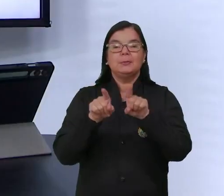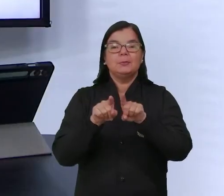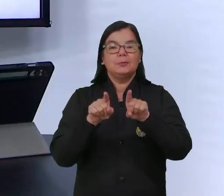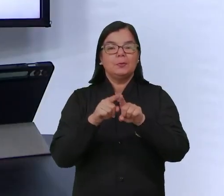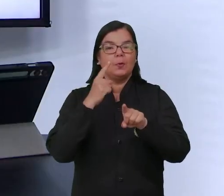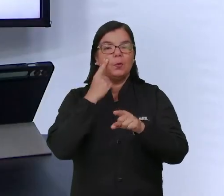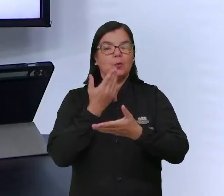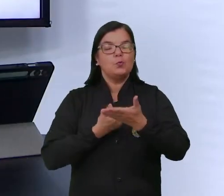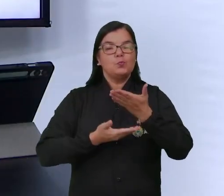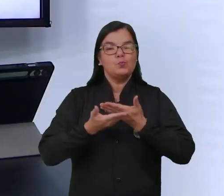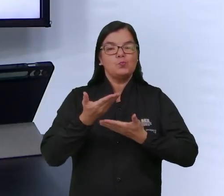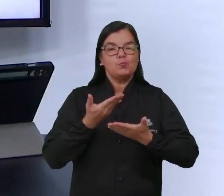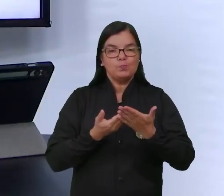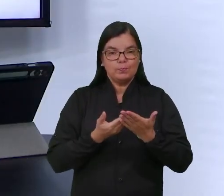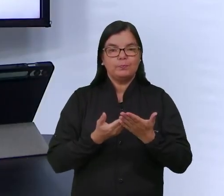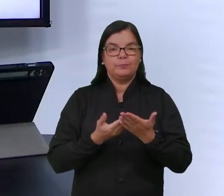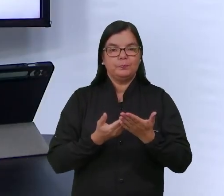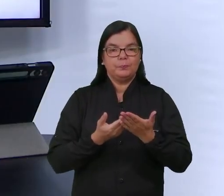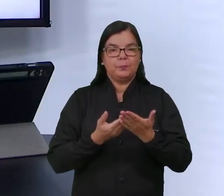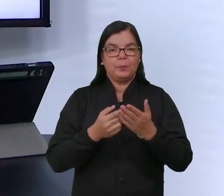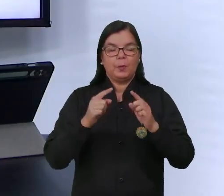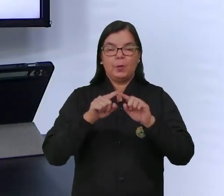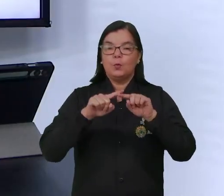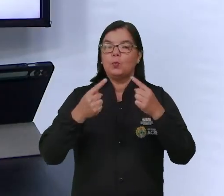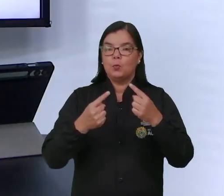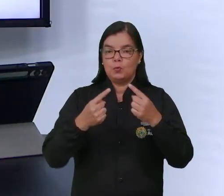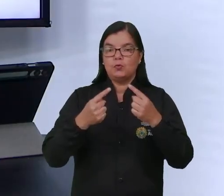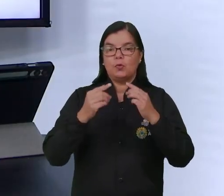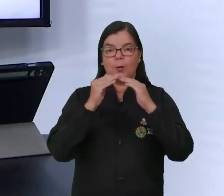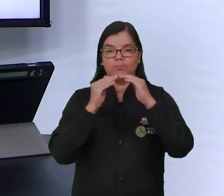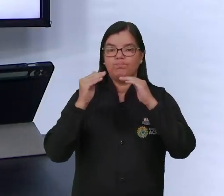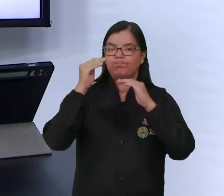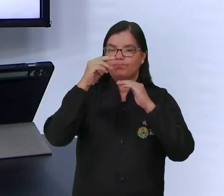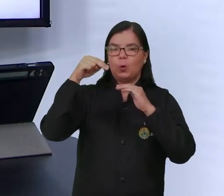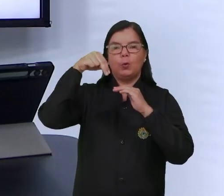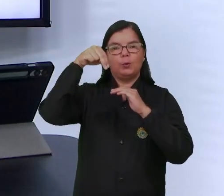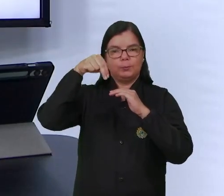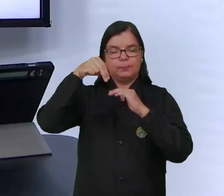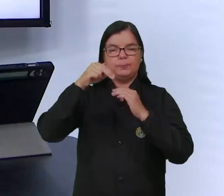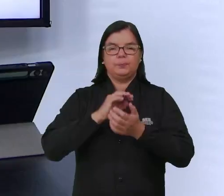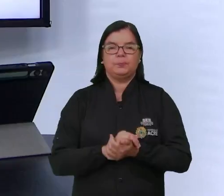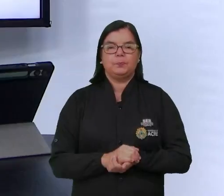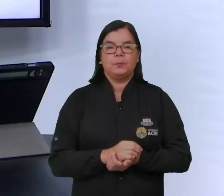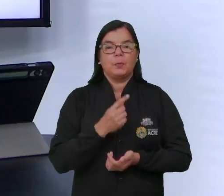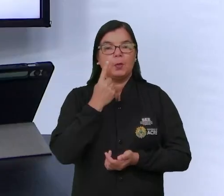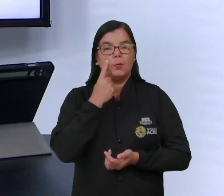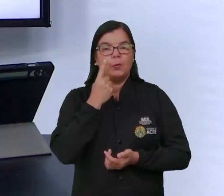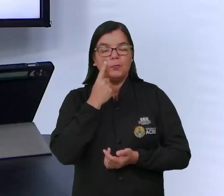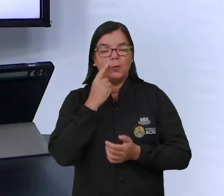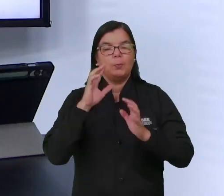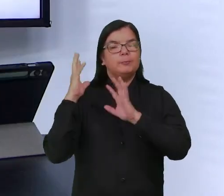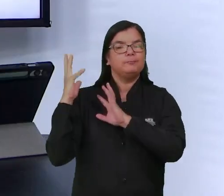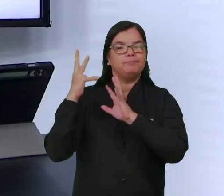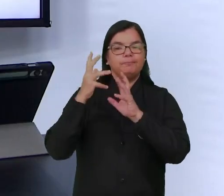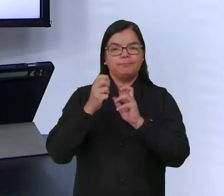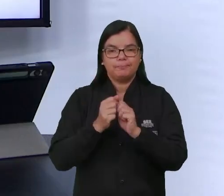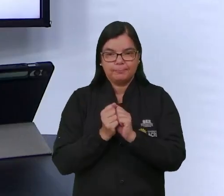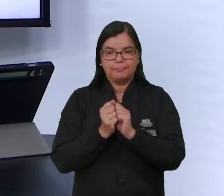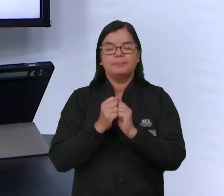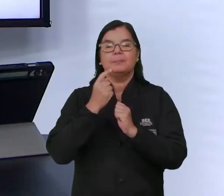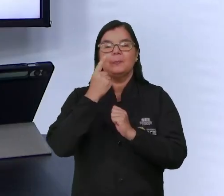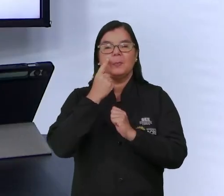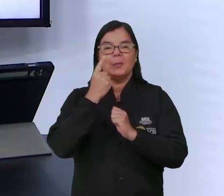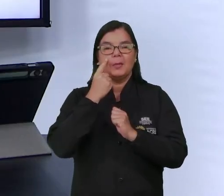por exemplo, com a função, com polinômios de grau n, por exemplo. Então, nós vamos revisar um pouco e tentar